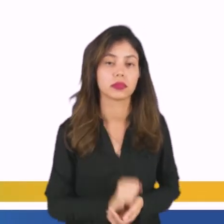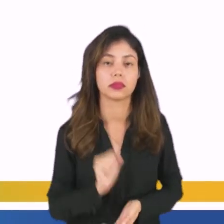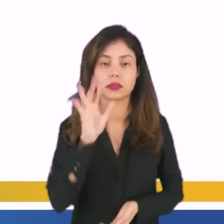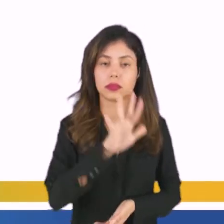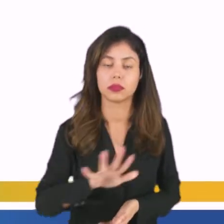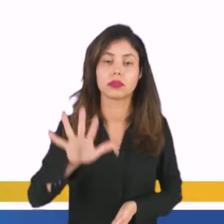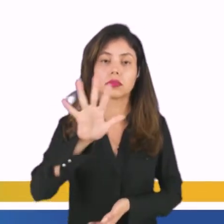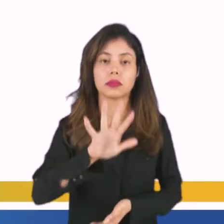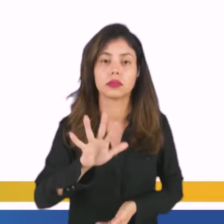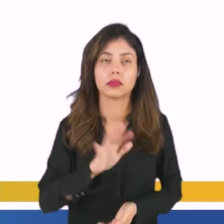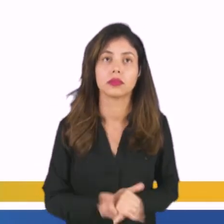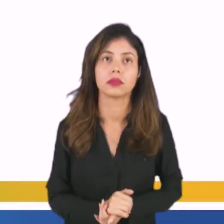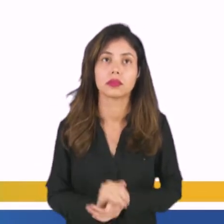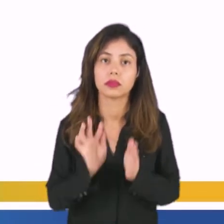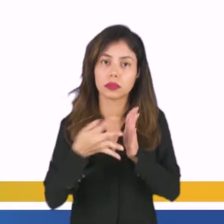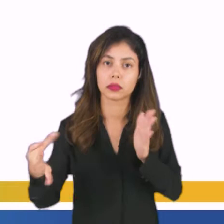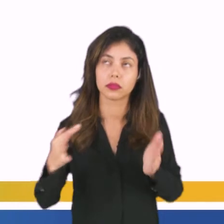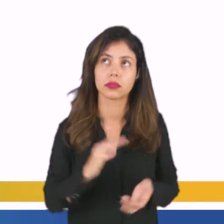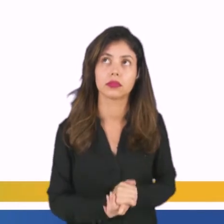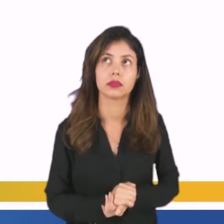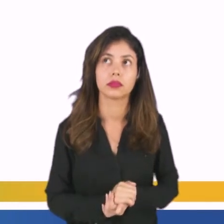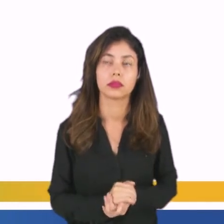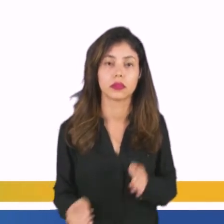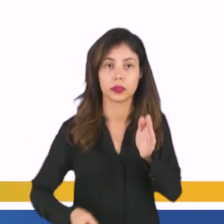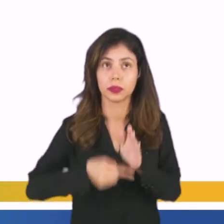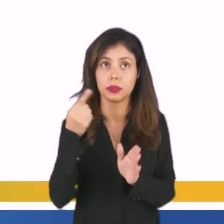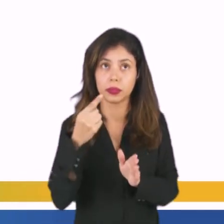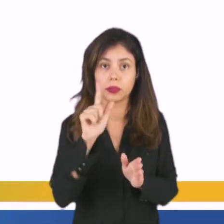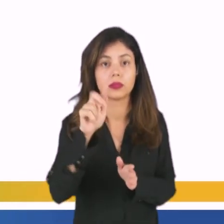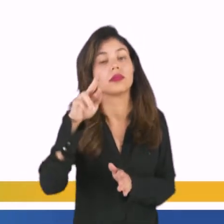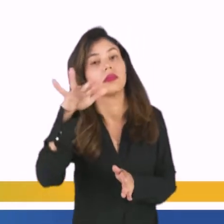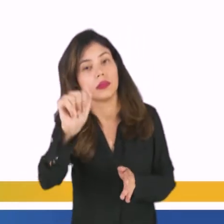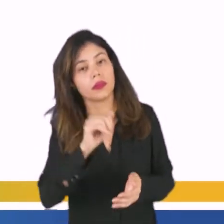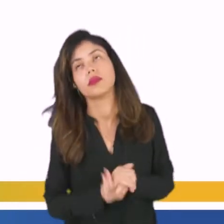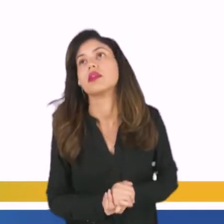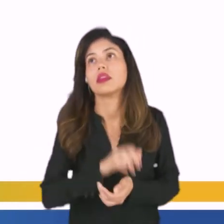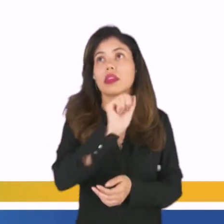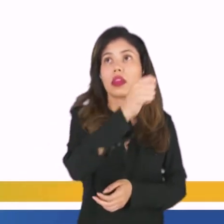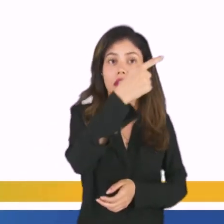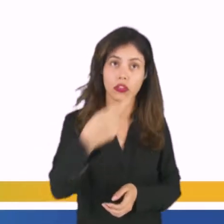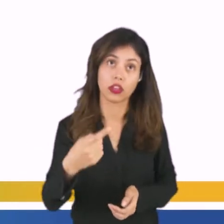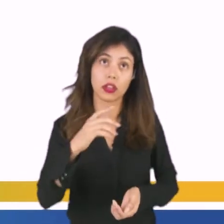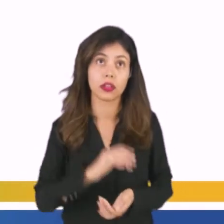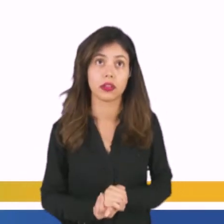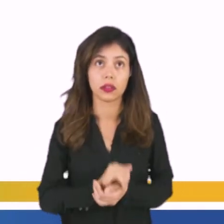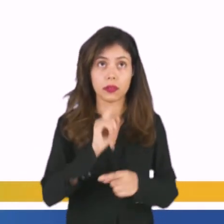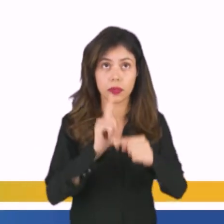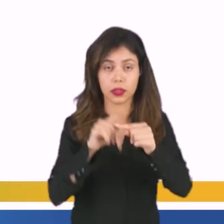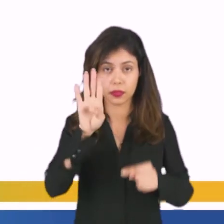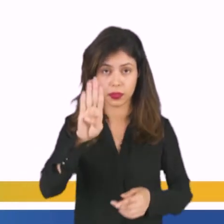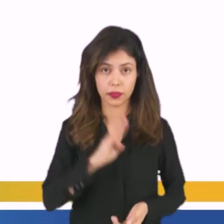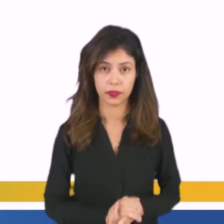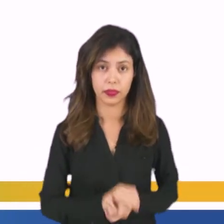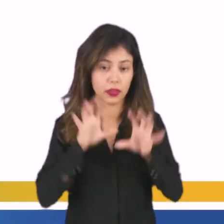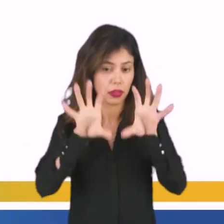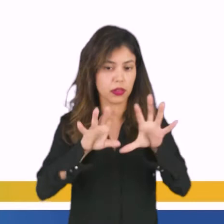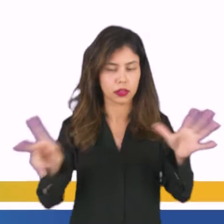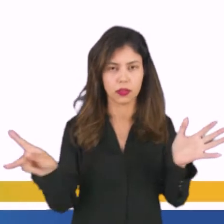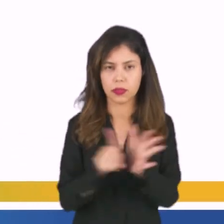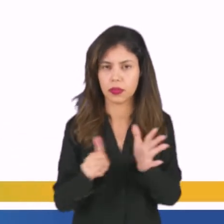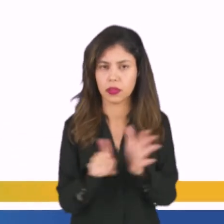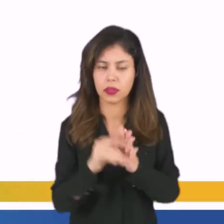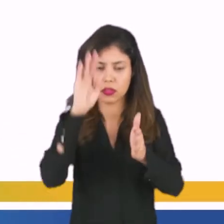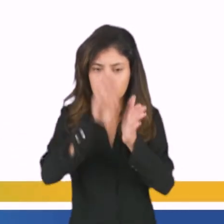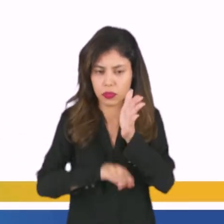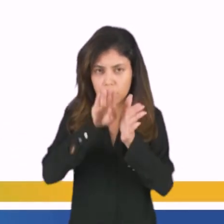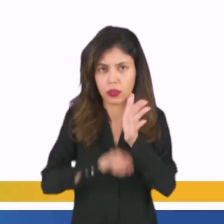a generalização da função do primeiro grau, que é ax mais b. Assim, nós